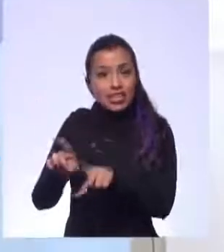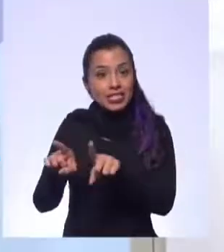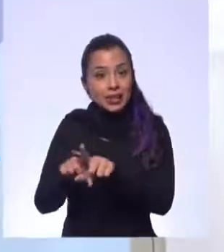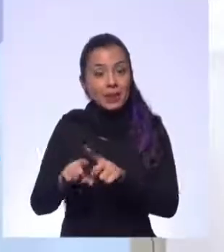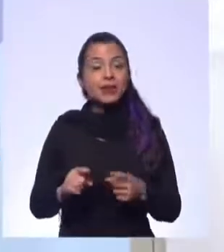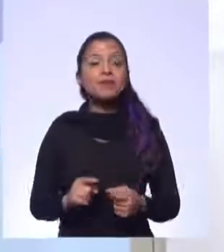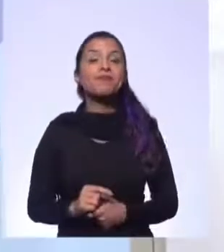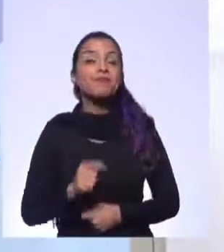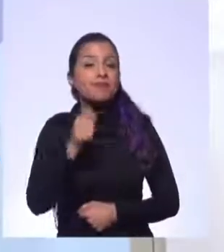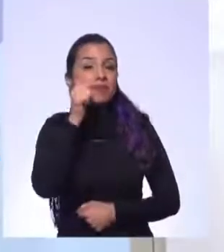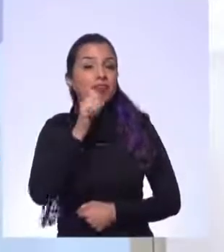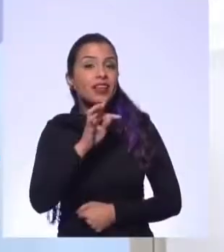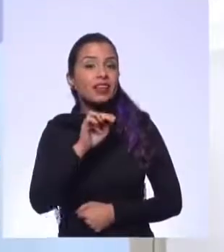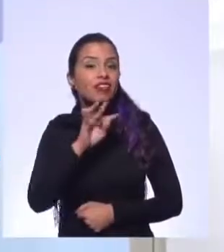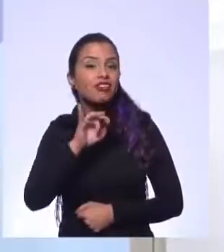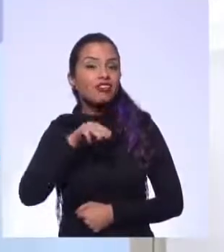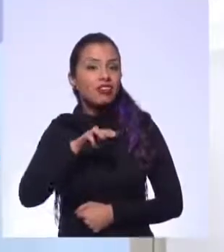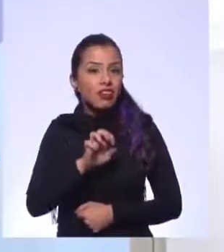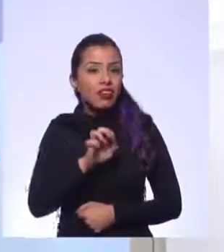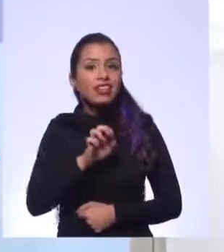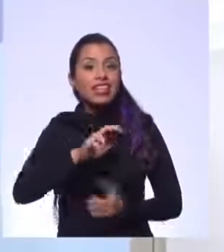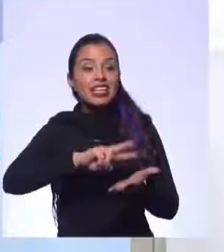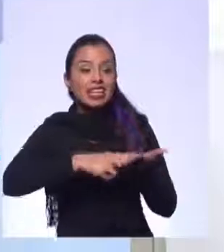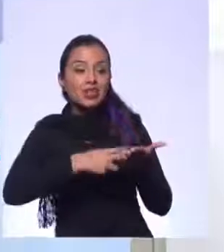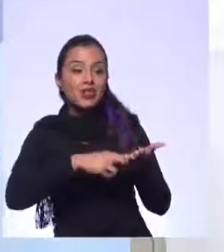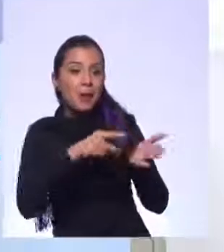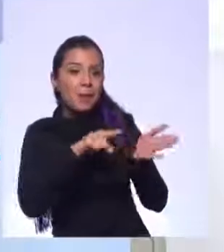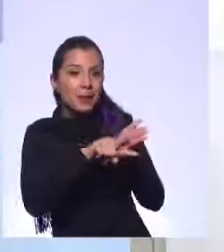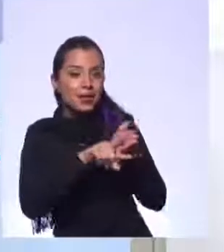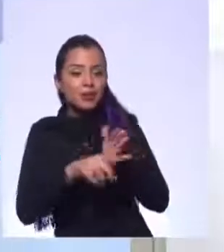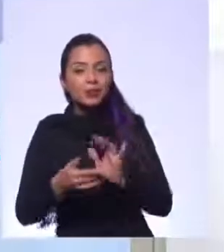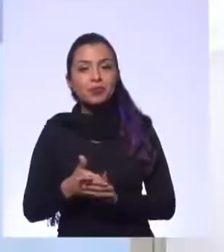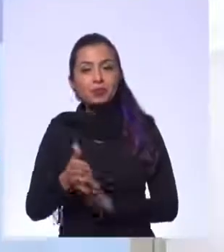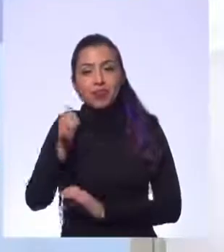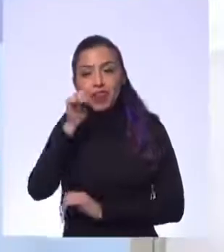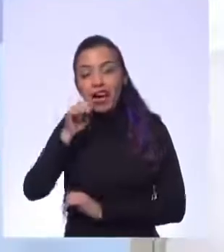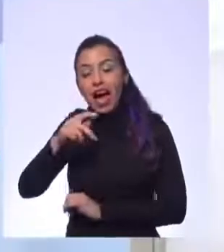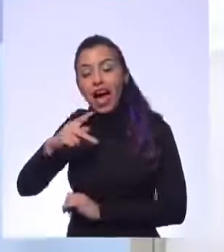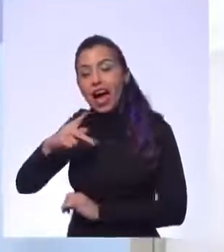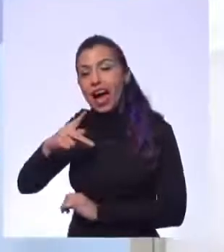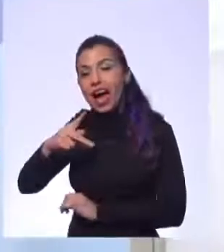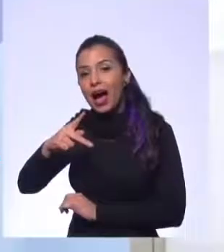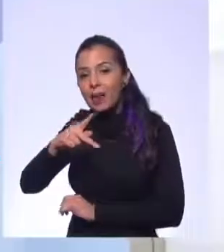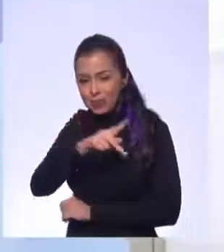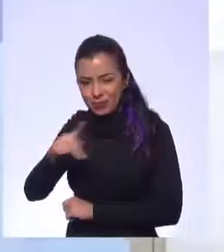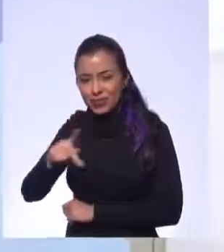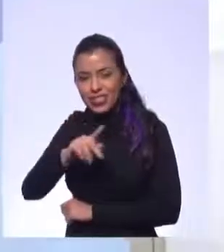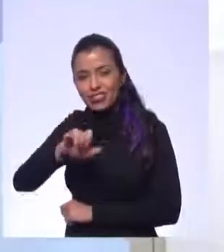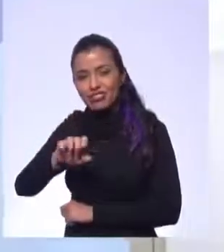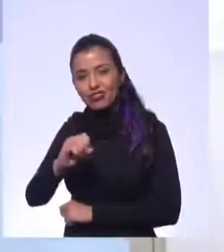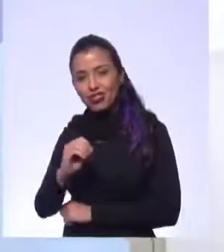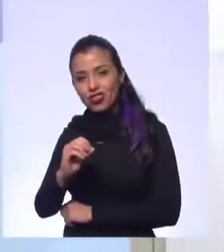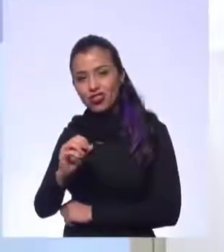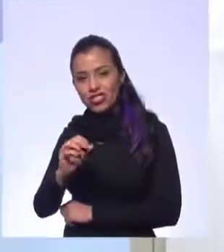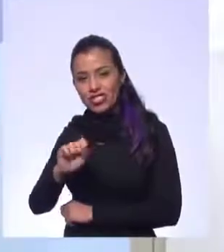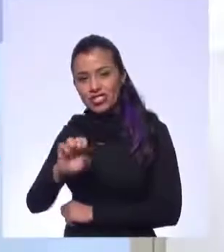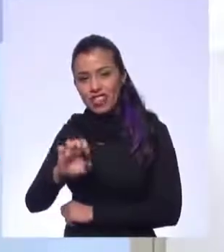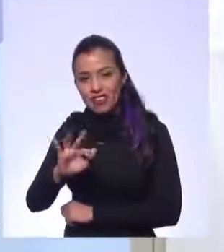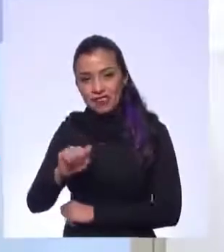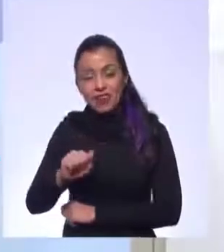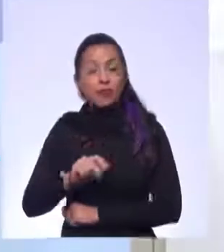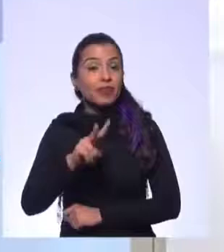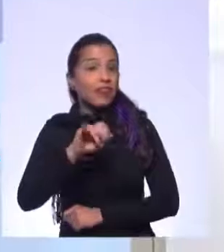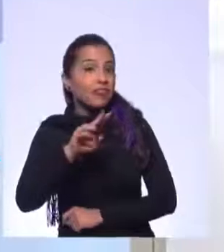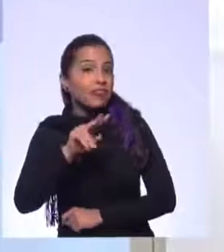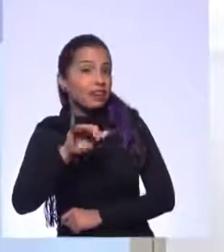A Tatiane, dando a tradução de perguntas. A professora Josefa, desejando boa aula. A professora Viviane, pedindo para responder